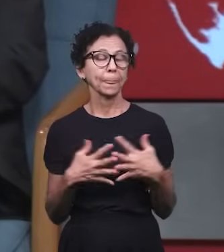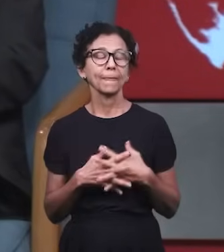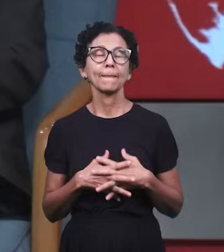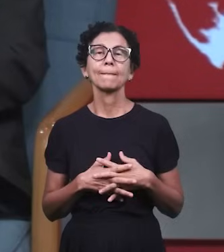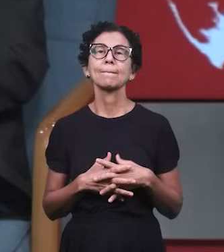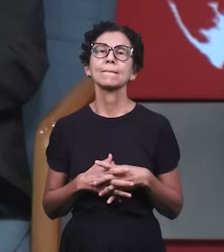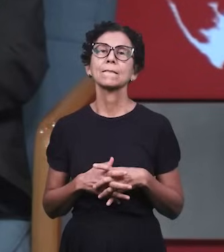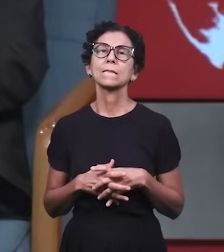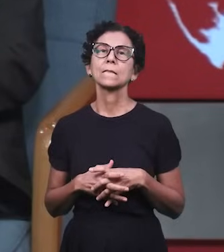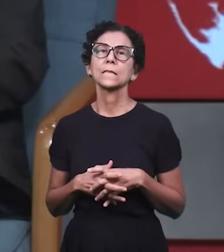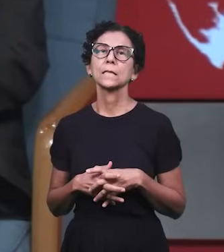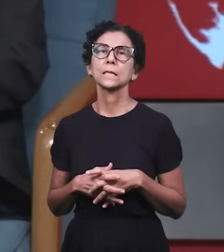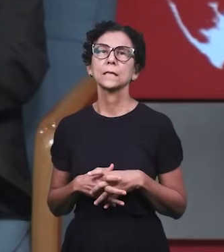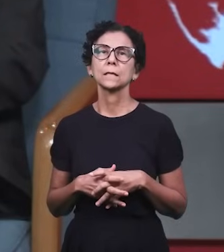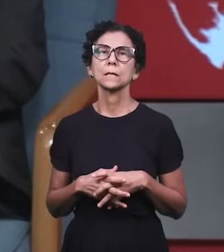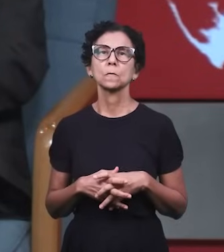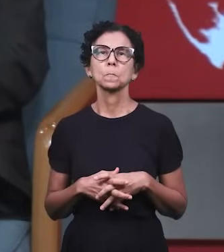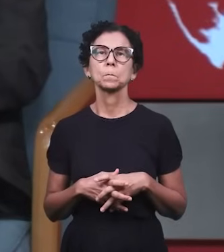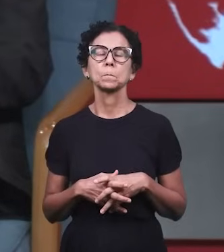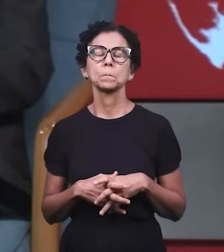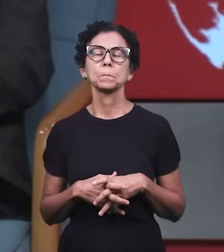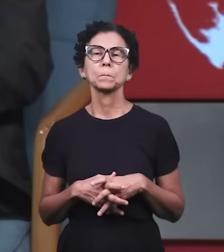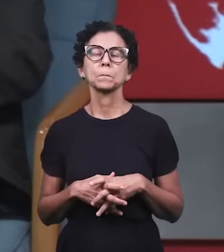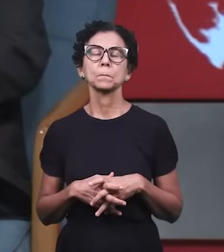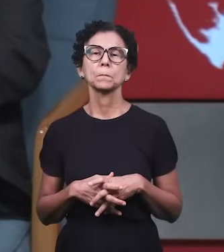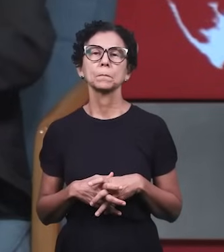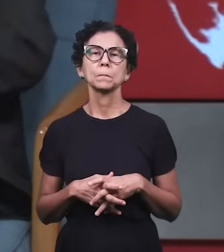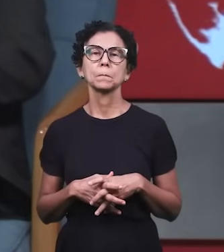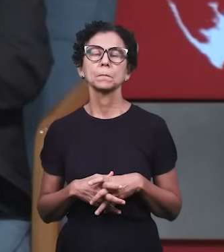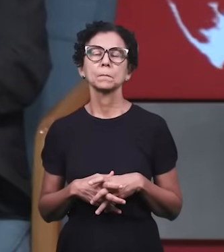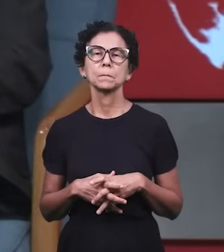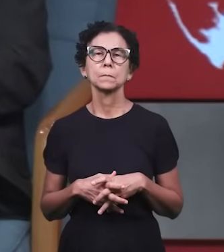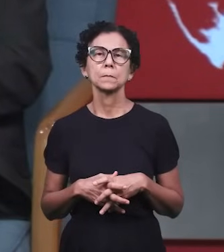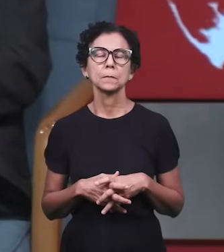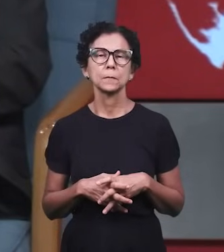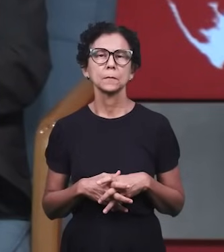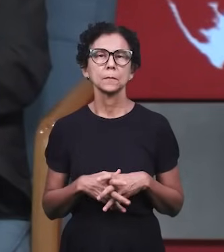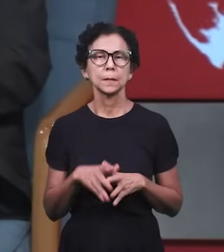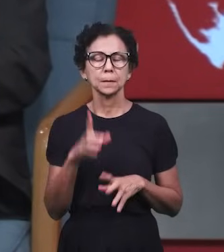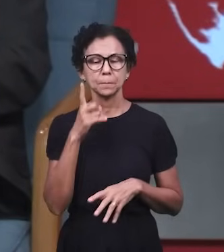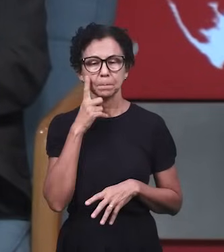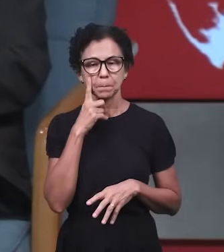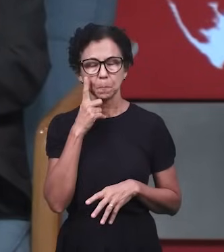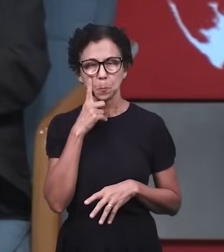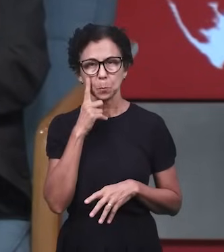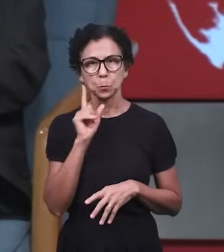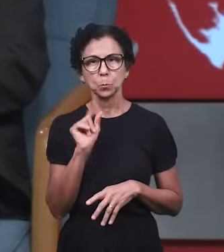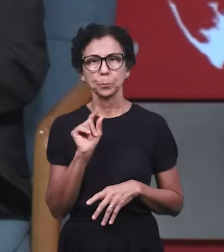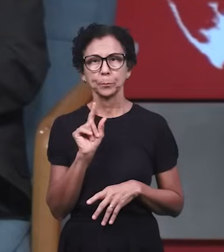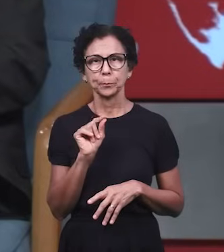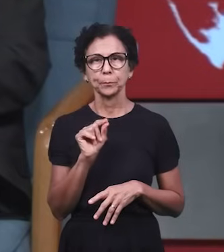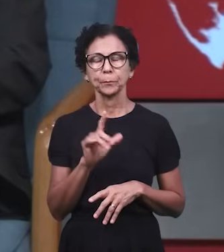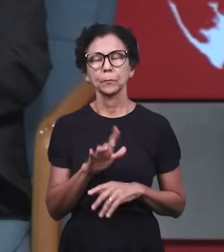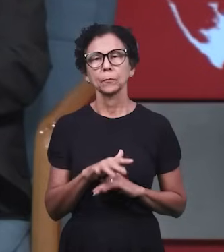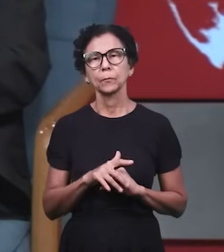Hoje nós vamos começar a comentar com os irmãos o seguinte assunto.